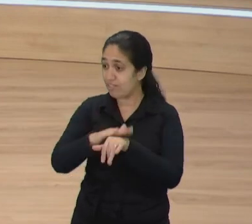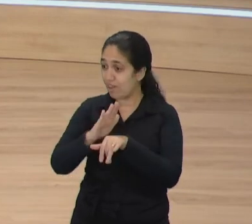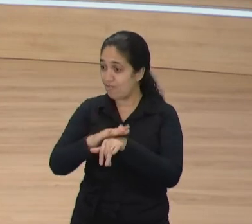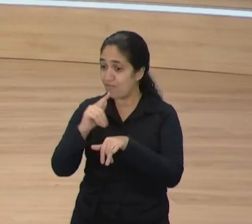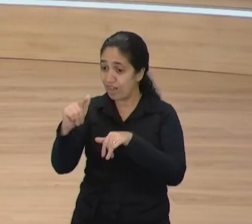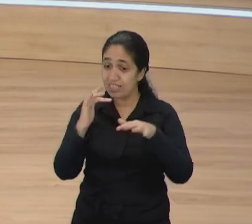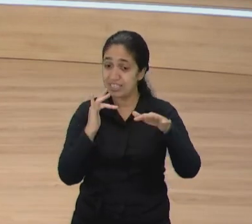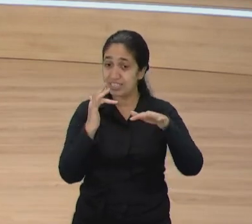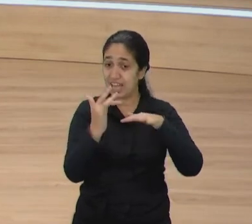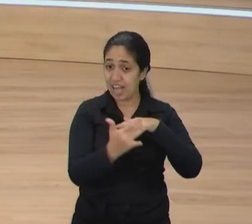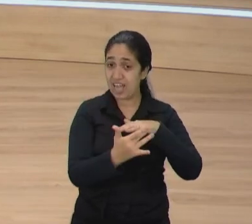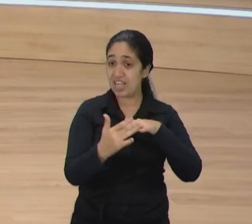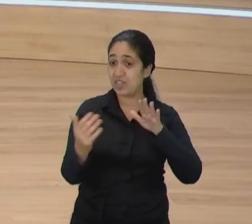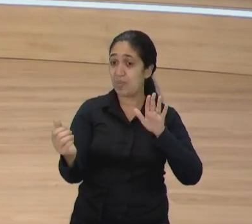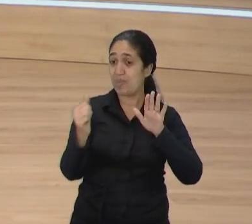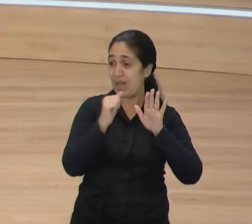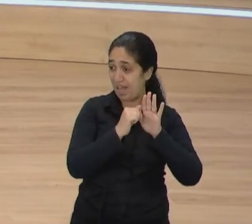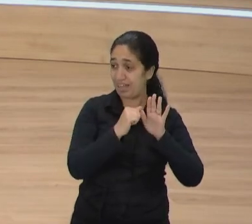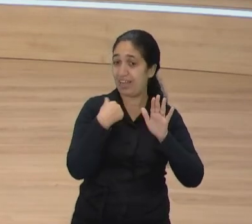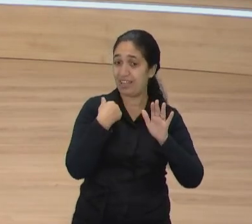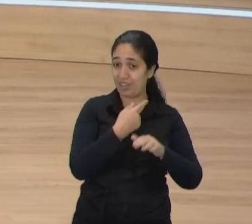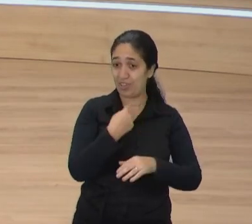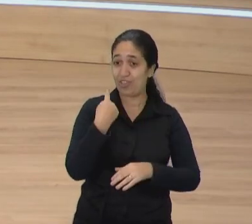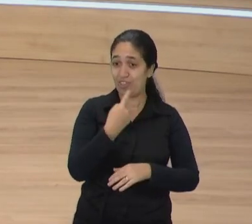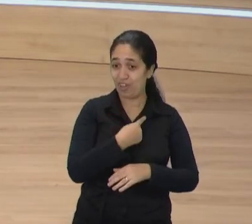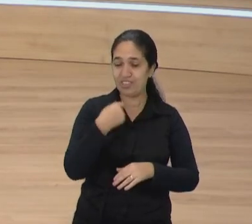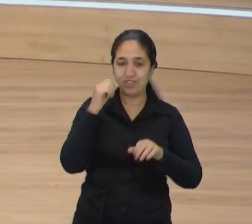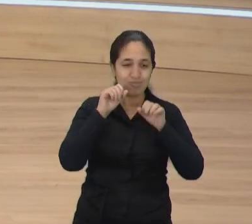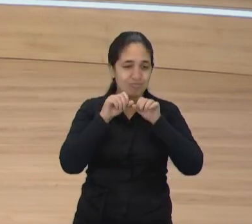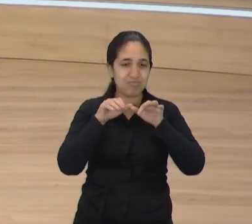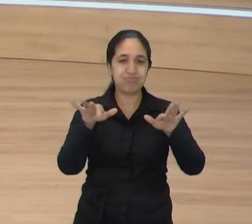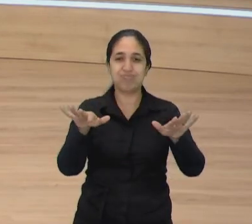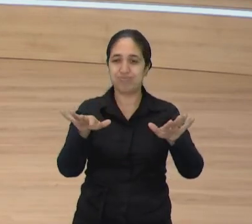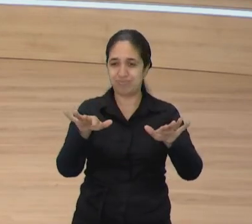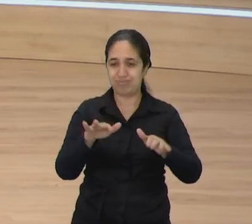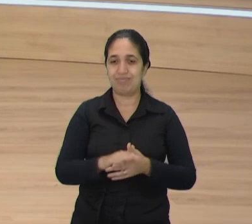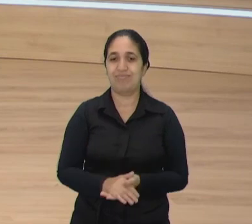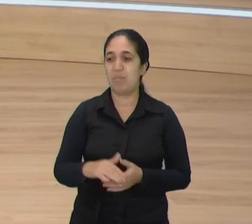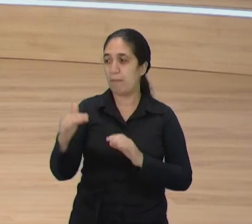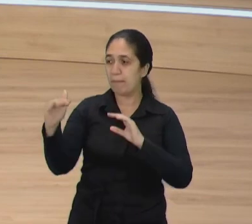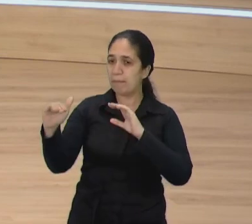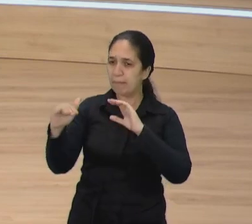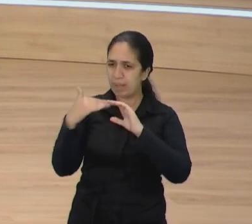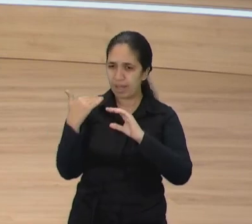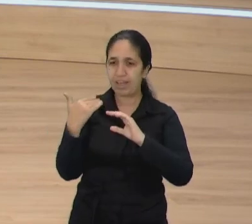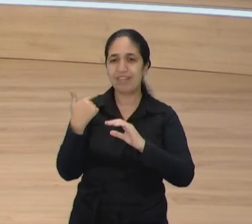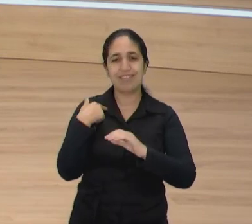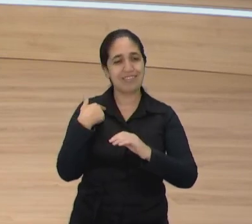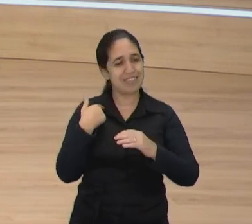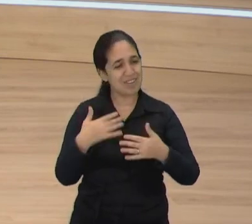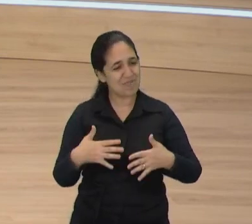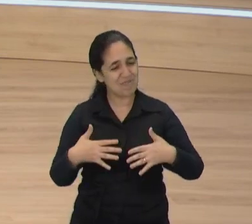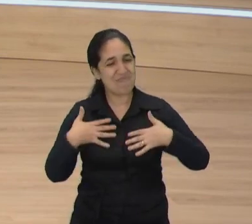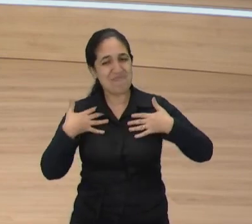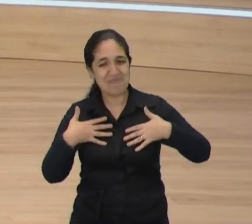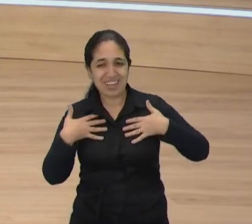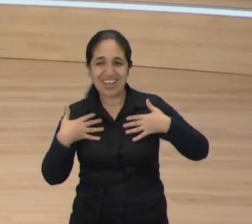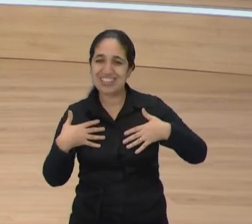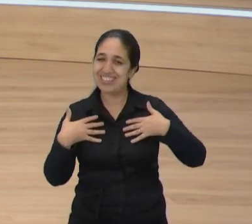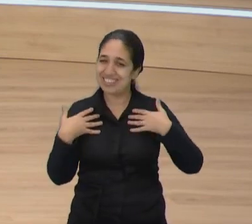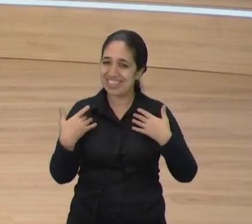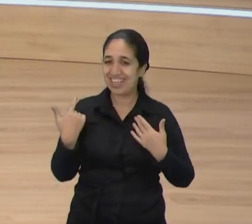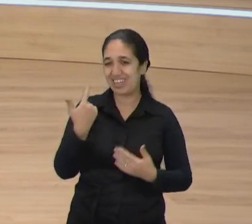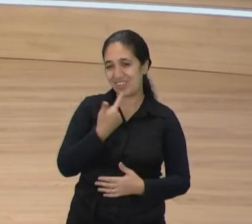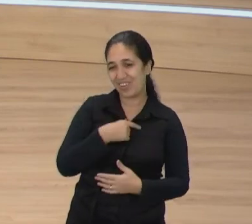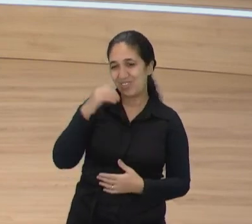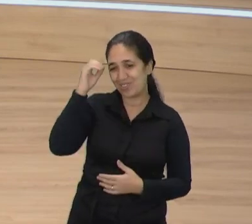sociais, @aleidudanca, que a gente compartilha. Isso aí, manda pra gente. Foi um prazer compartilhar com vocês um pouquinho do